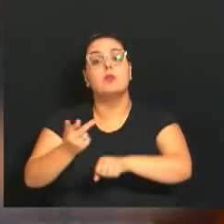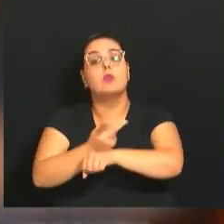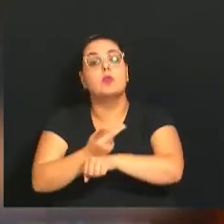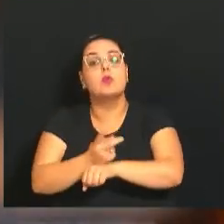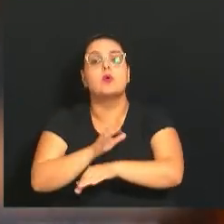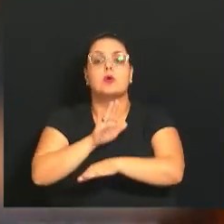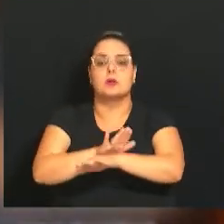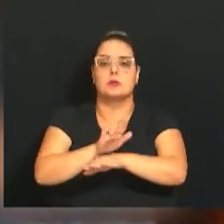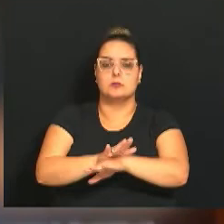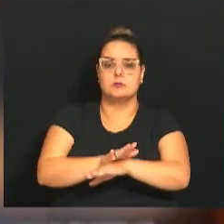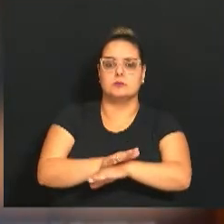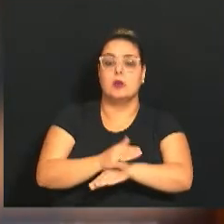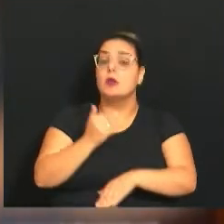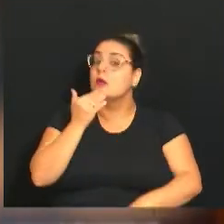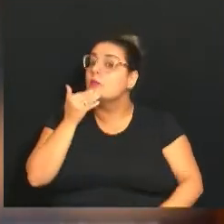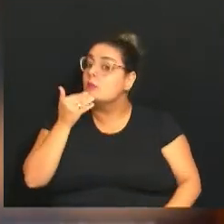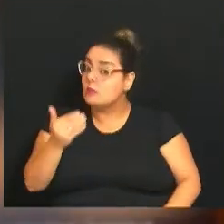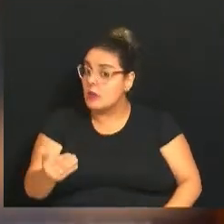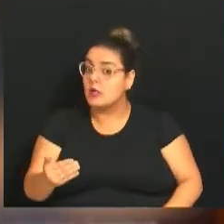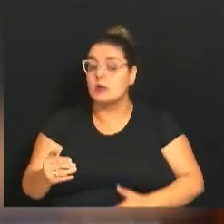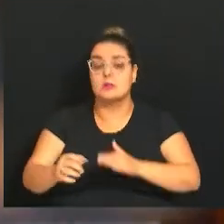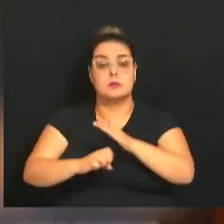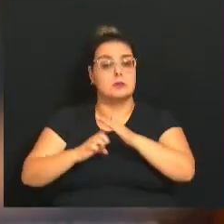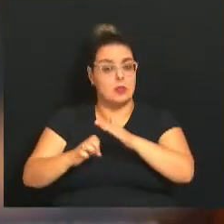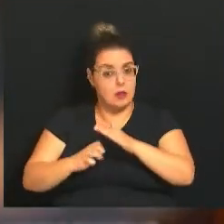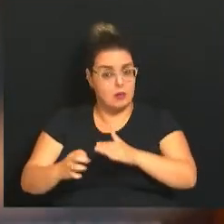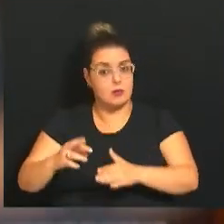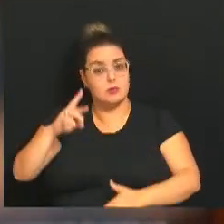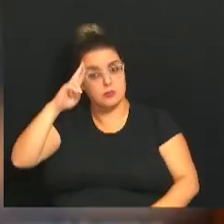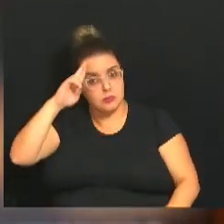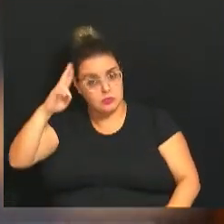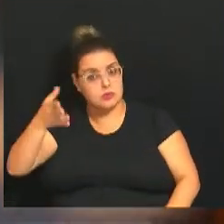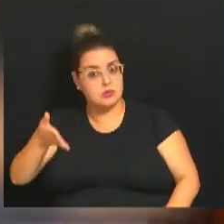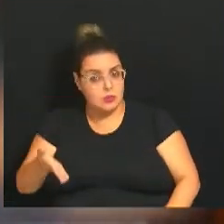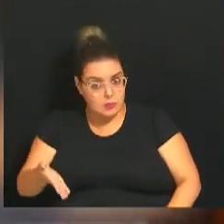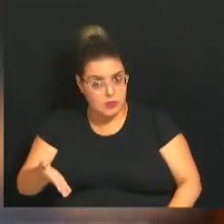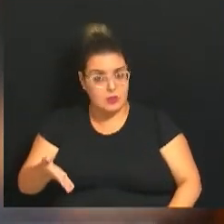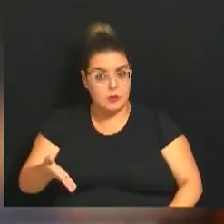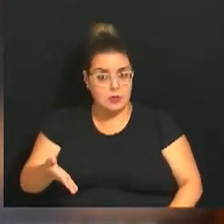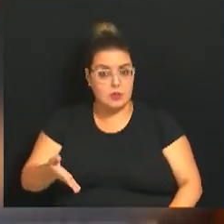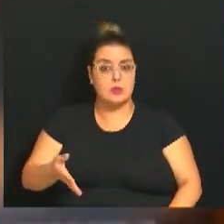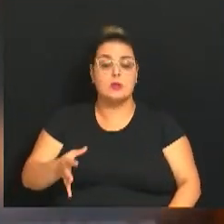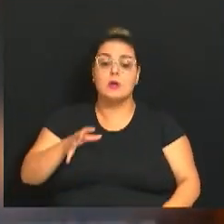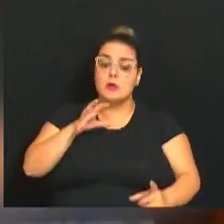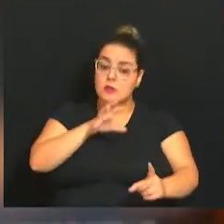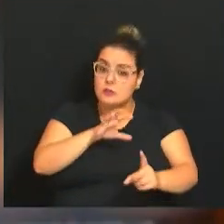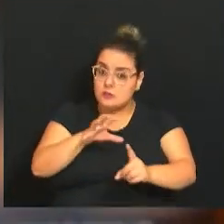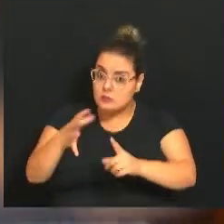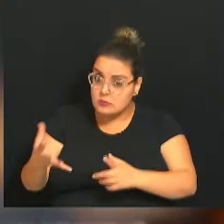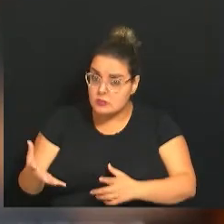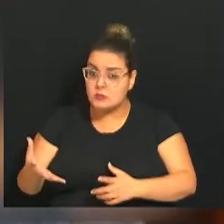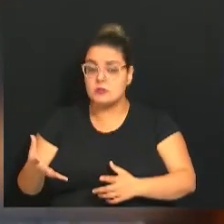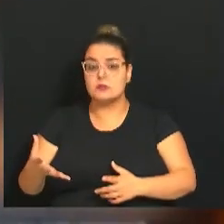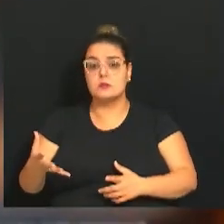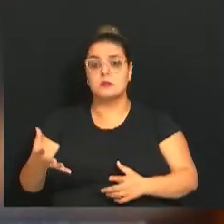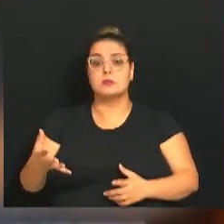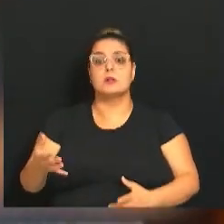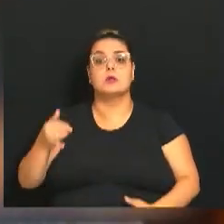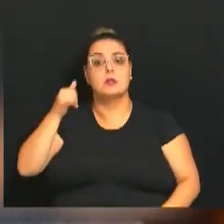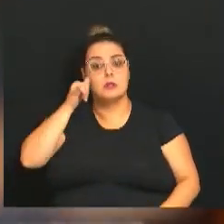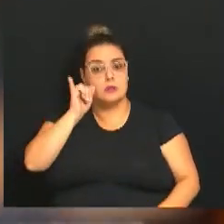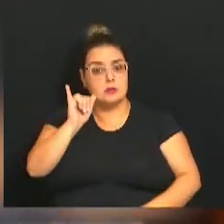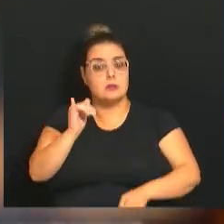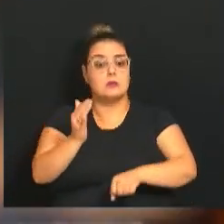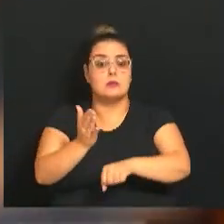né, e cobre também da sua empresa, do seu patrão, que ele desenvolva esse trabalho de prevenção para que a gente possa